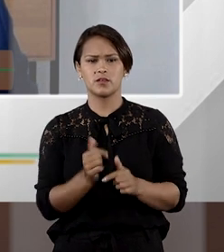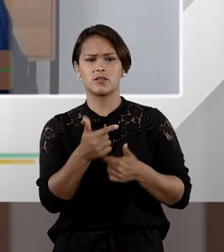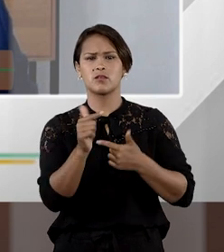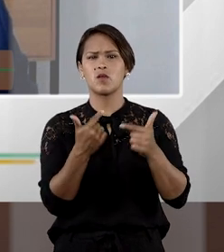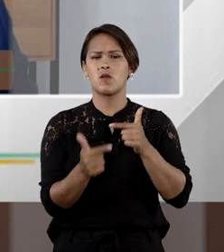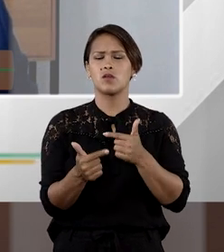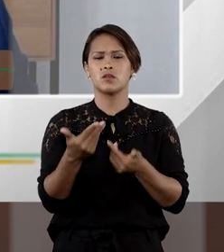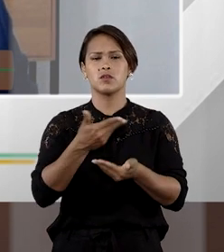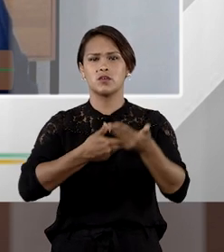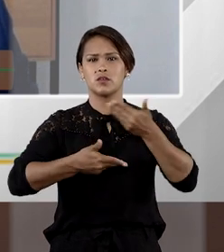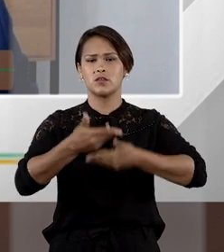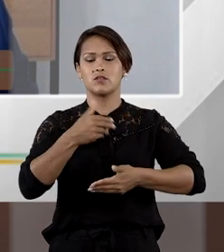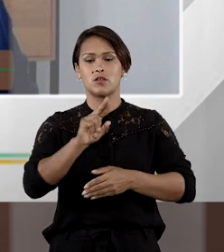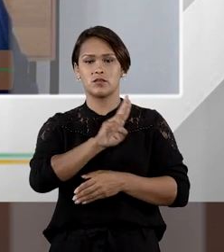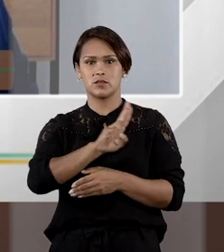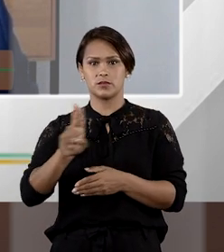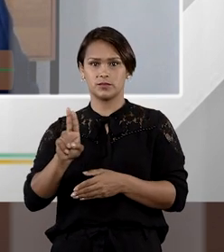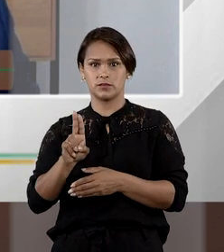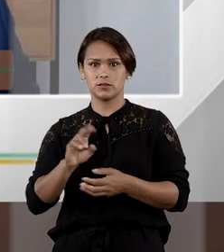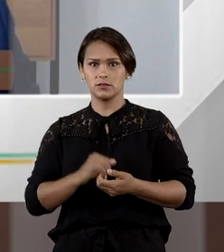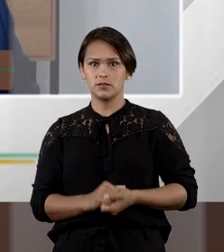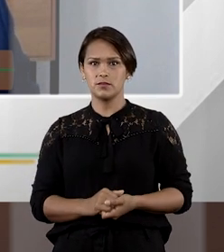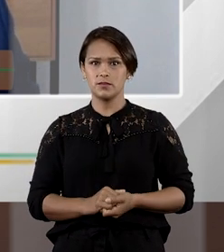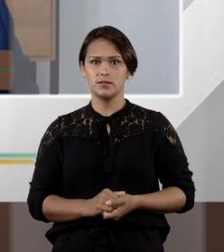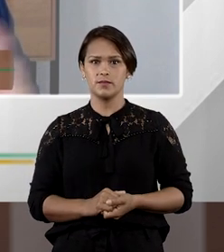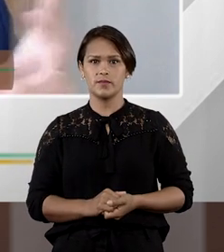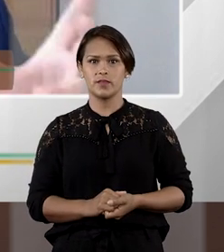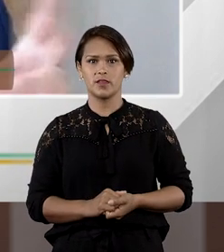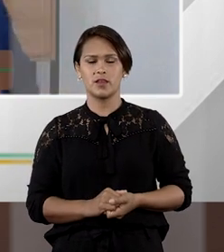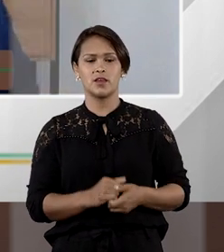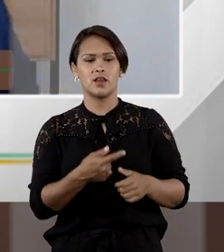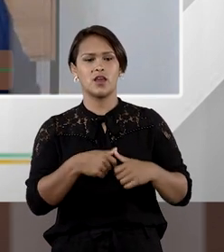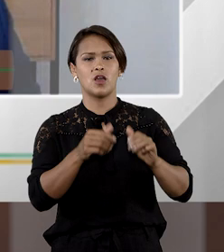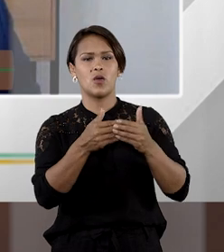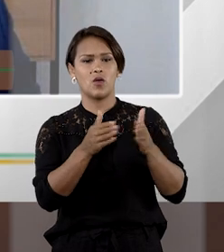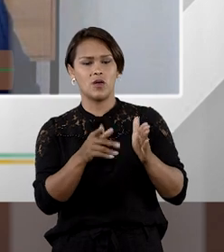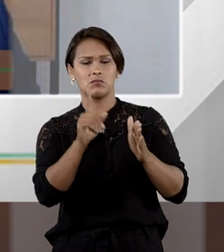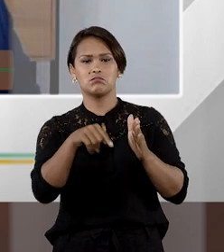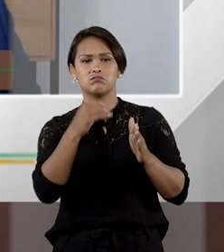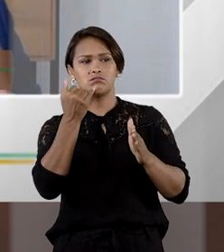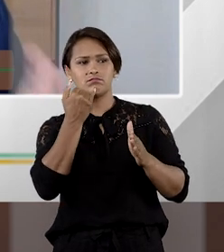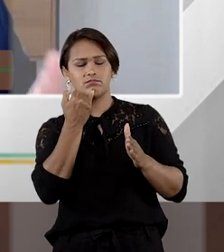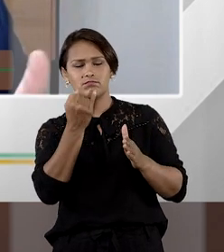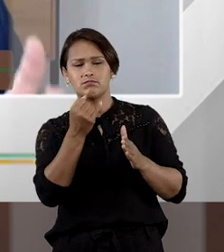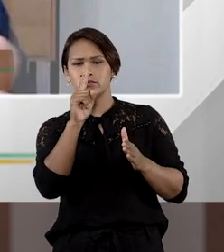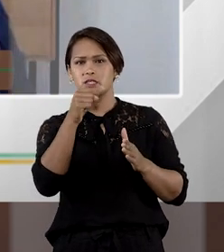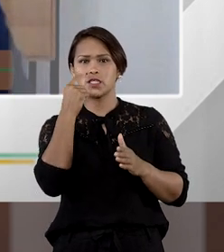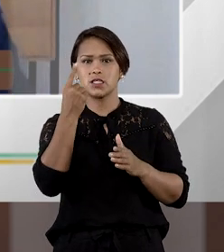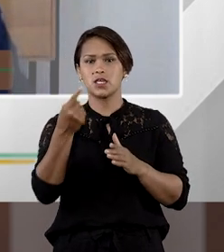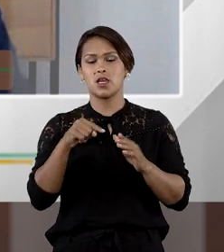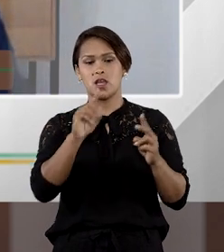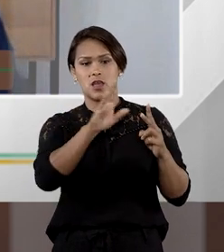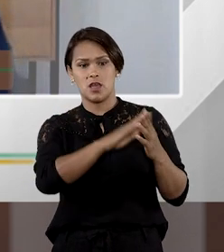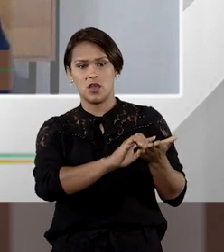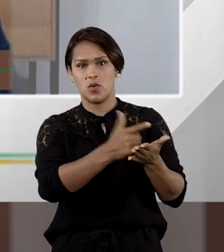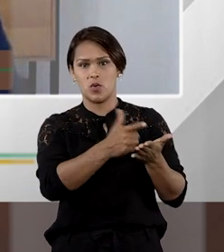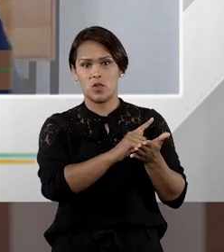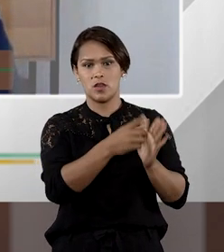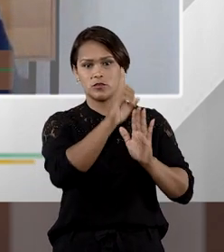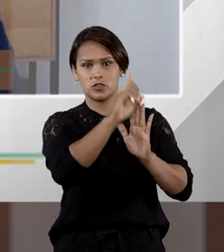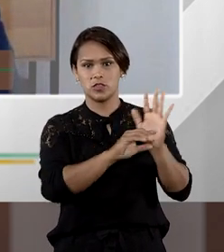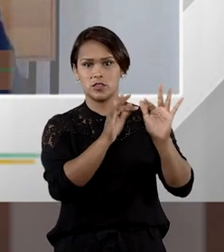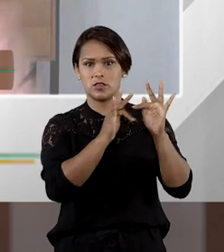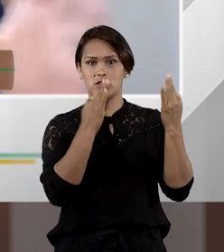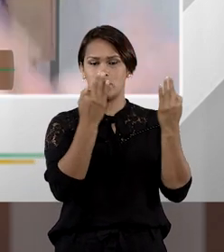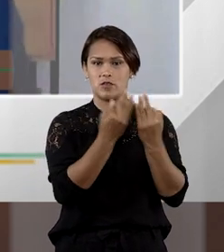algumas questões que envolvem o nome, né? E aí é um diálogo interessante, Fátima, entre o livro de direito de